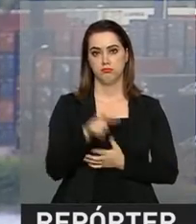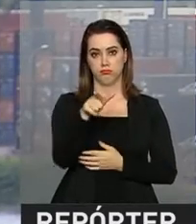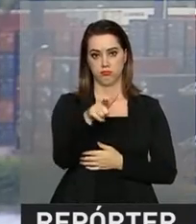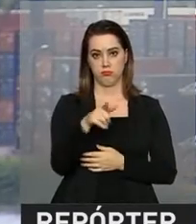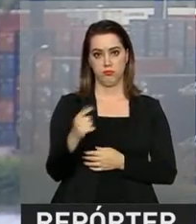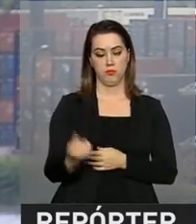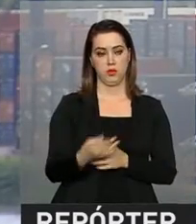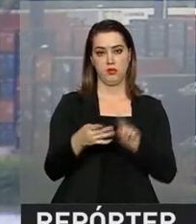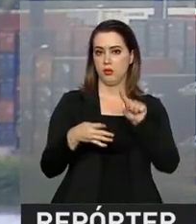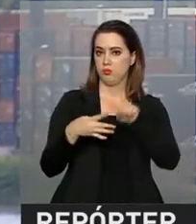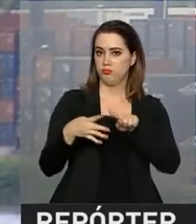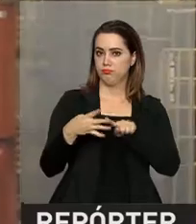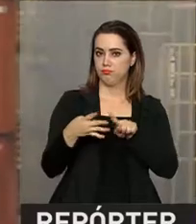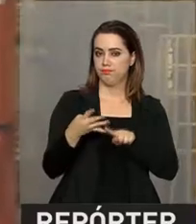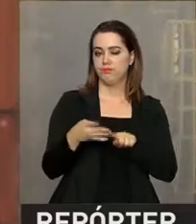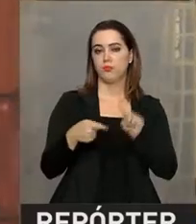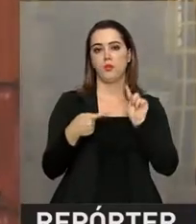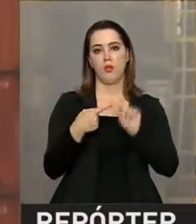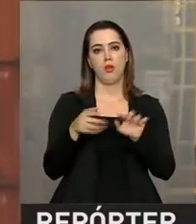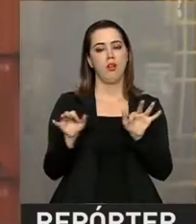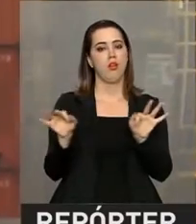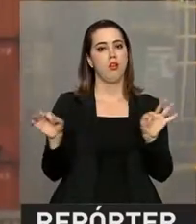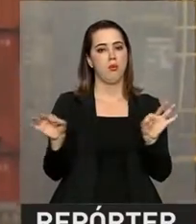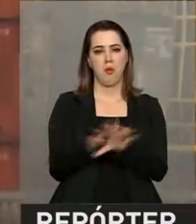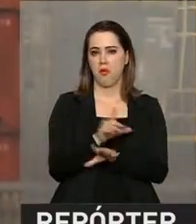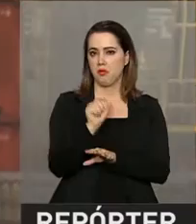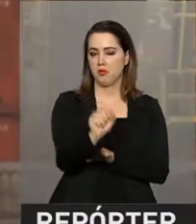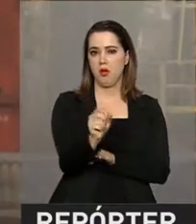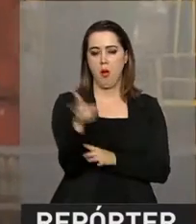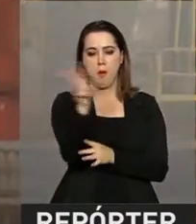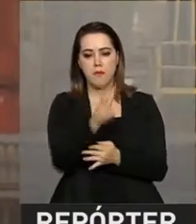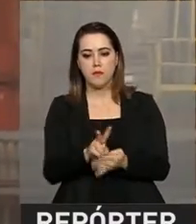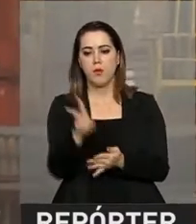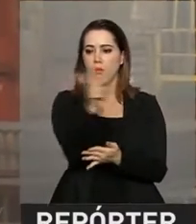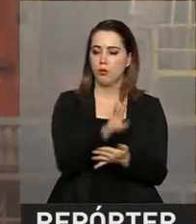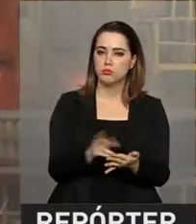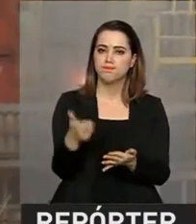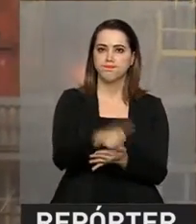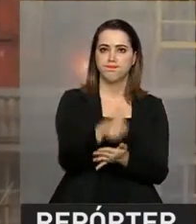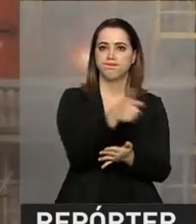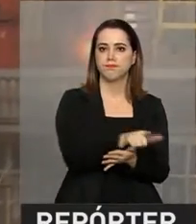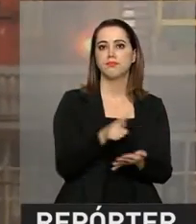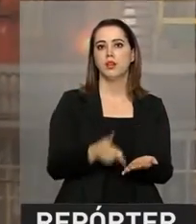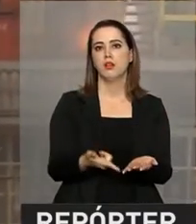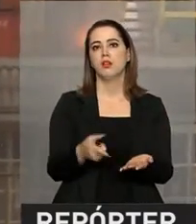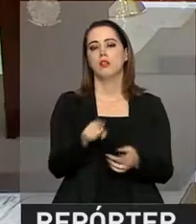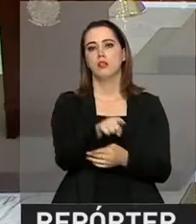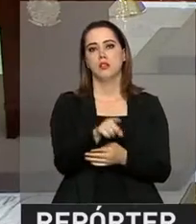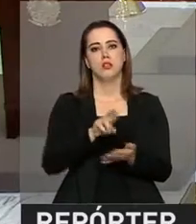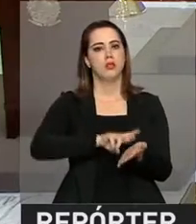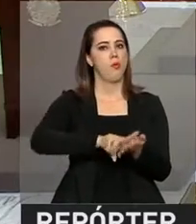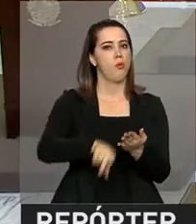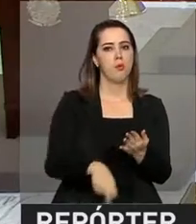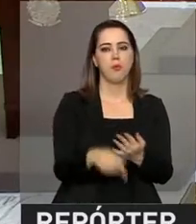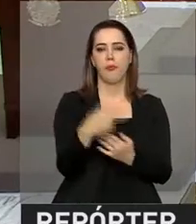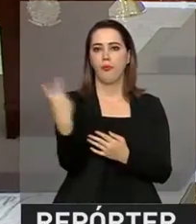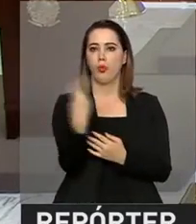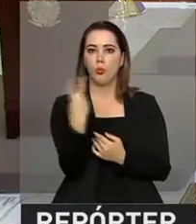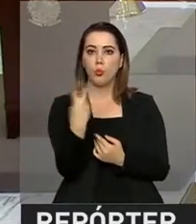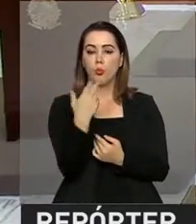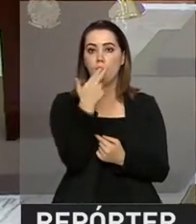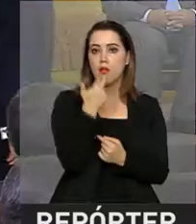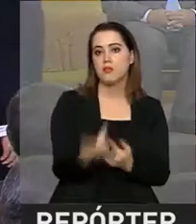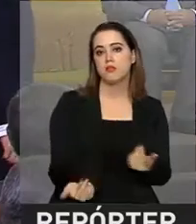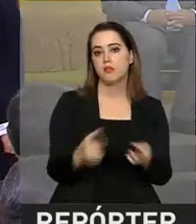as medidas de maior impacto estão o fim da recessão nos portos e laudos digitais também espanhol e inglês o presidente em exercício michel